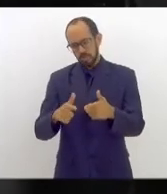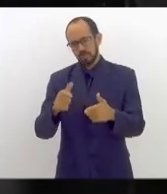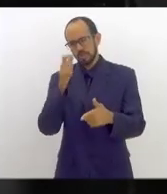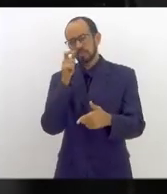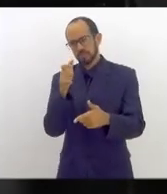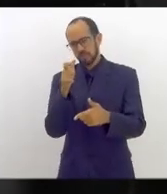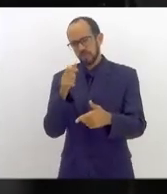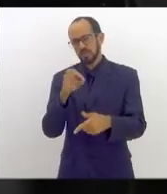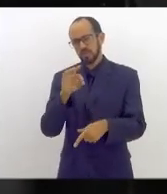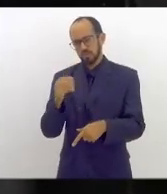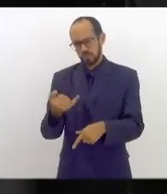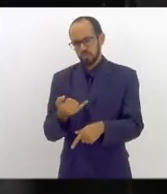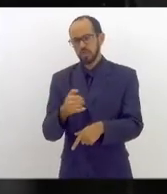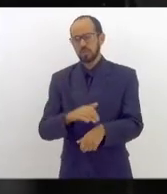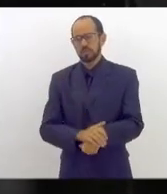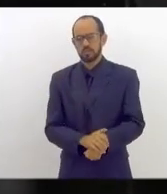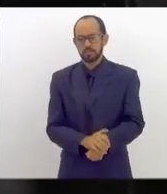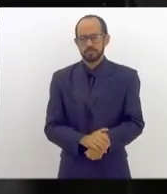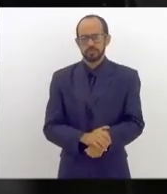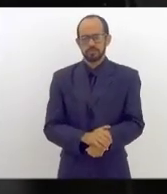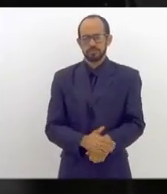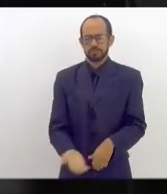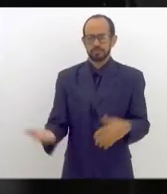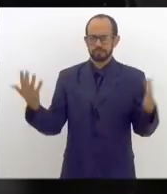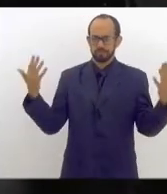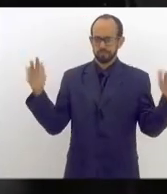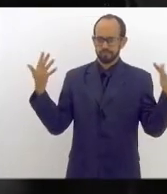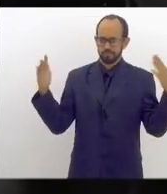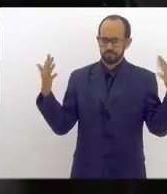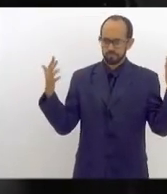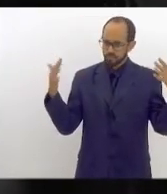tribunal vossa excelência realmente